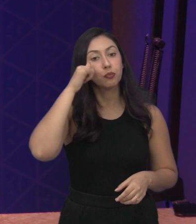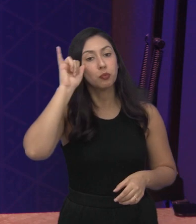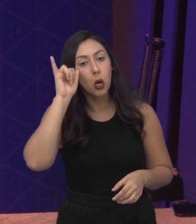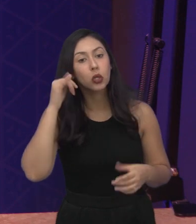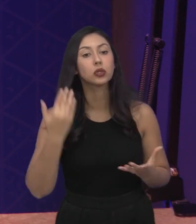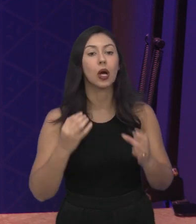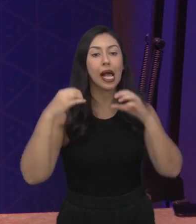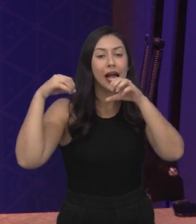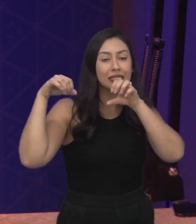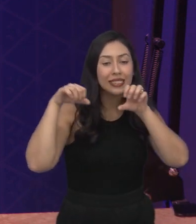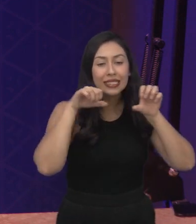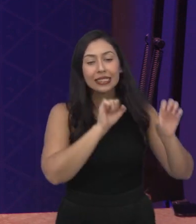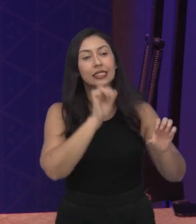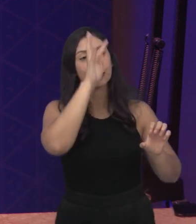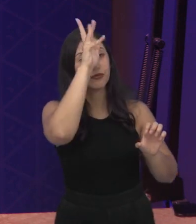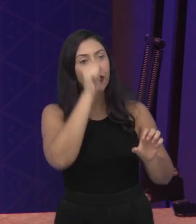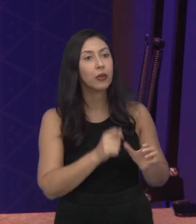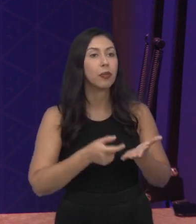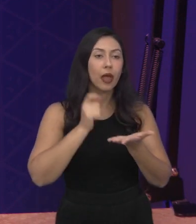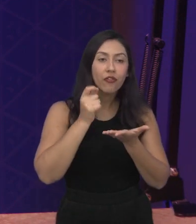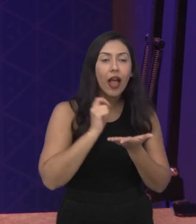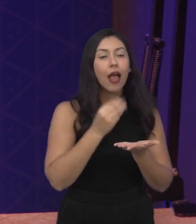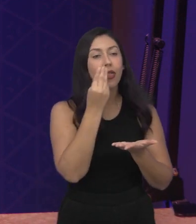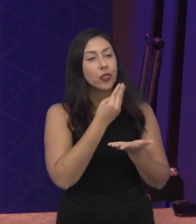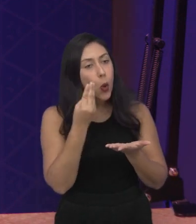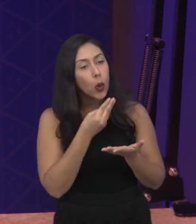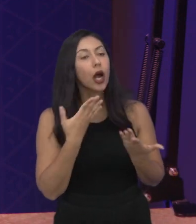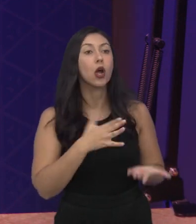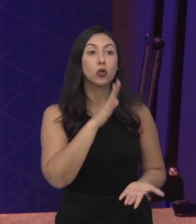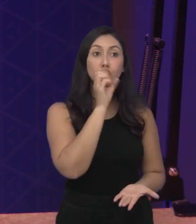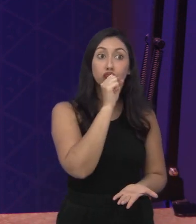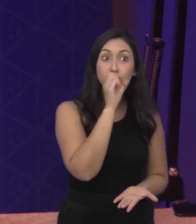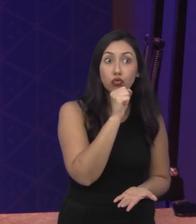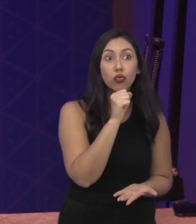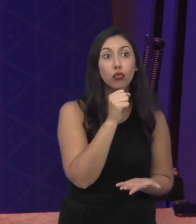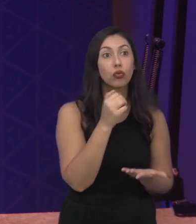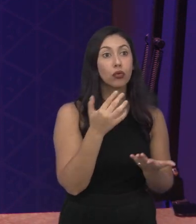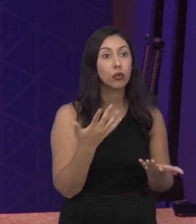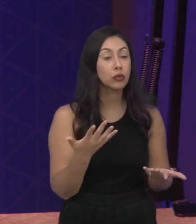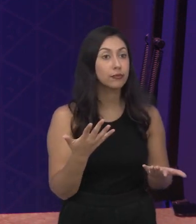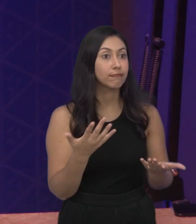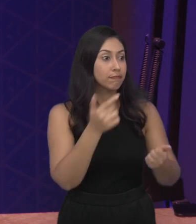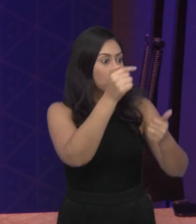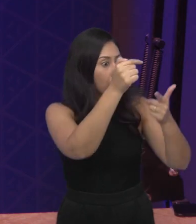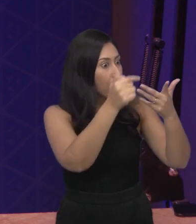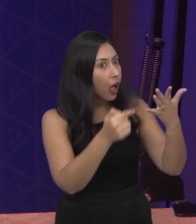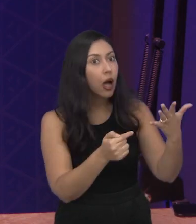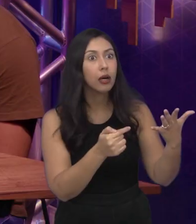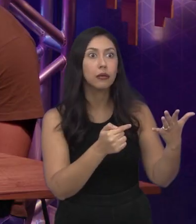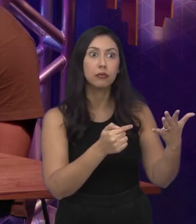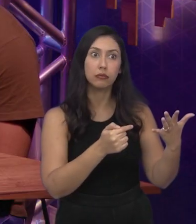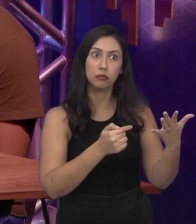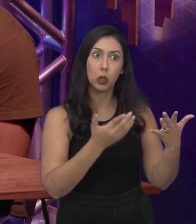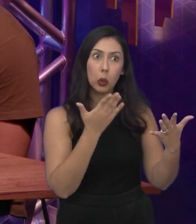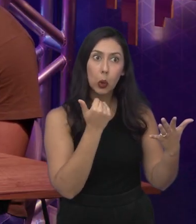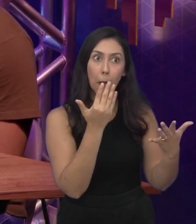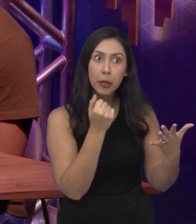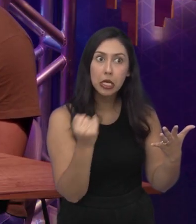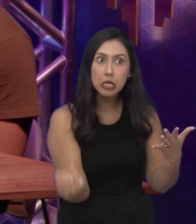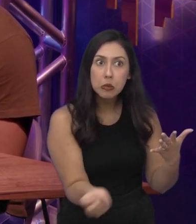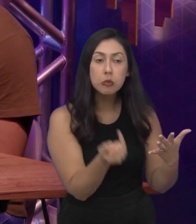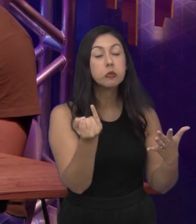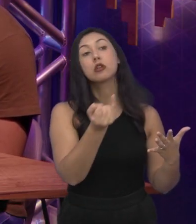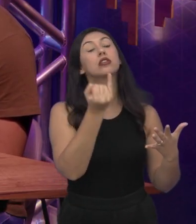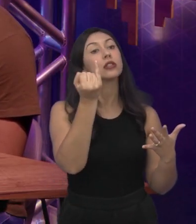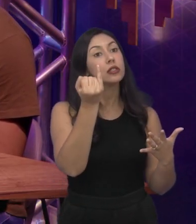de açúcar, de suco de laranja. Então, assim, além de nós produzirmos muitos alimentos que são fundamentais, sermos o